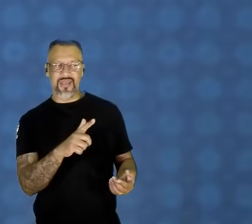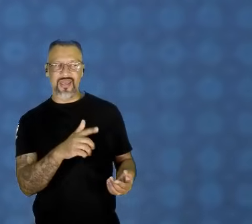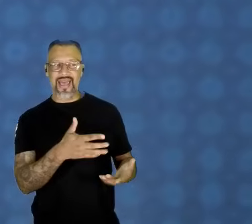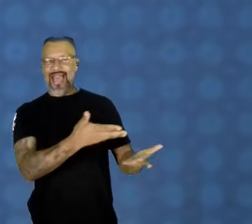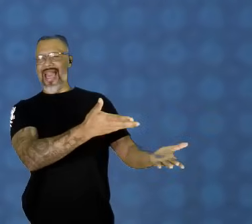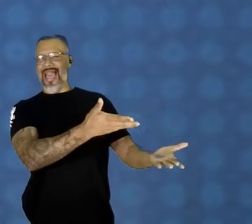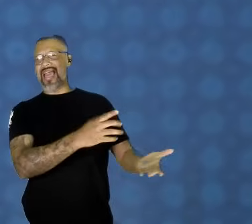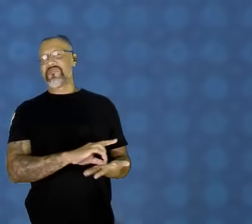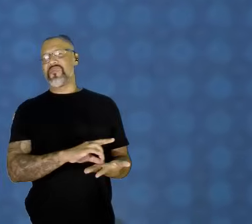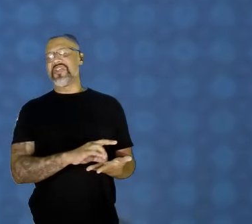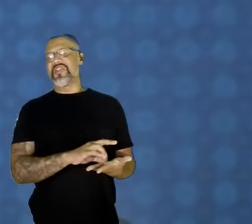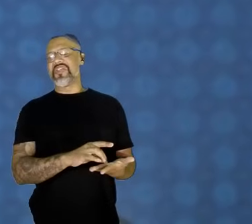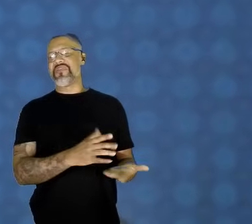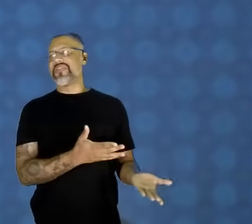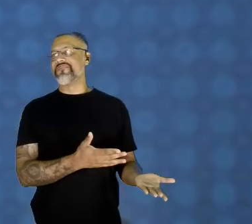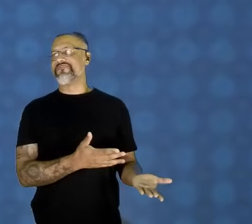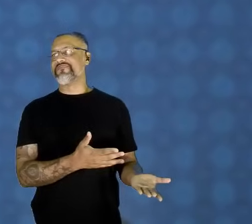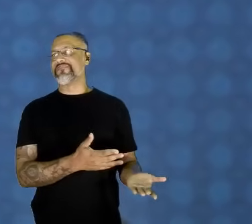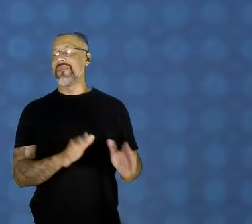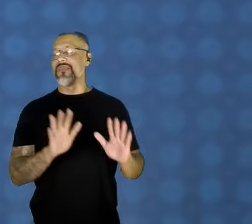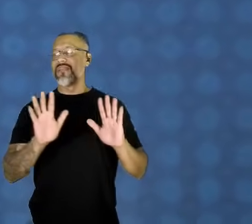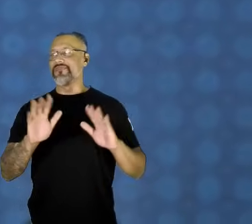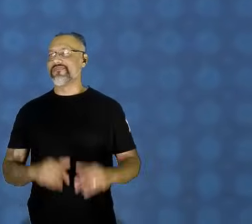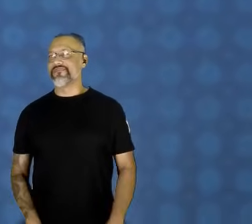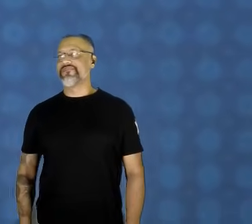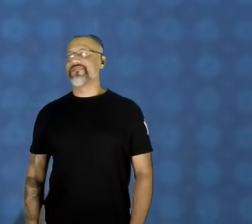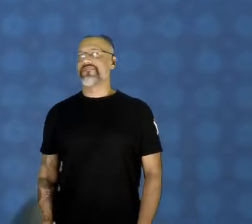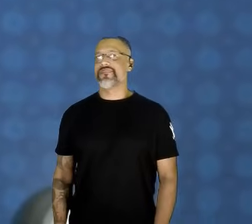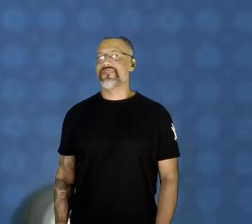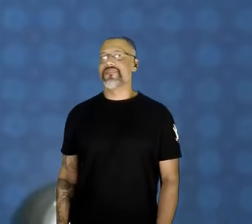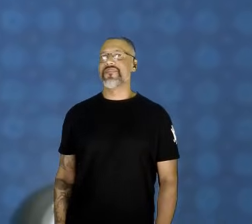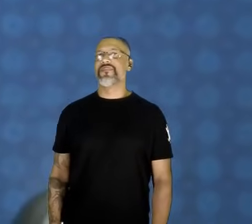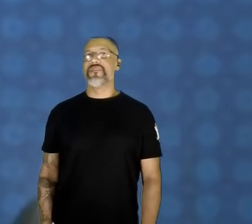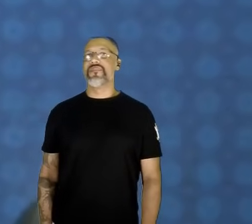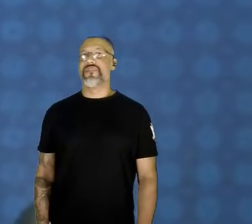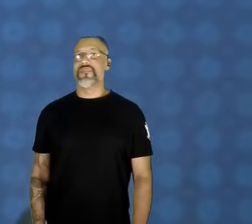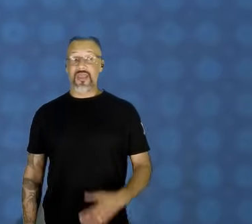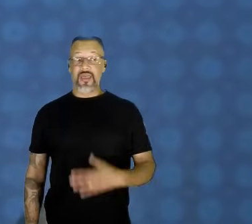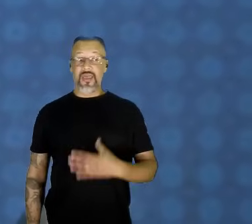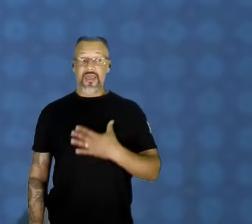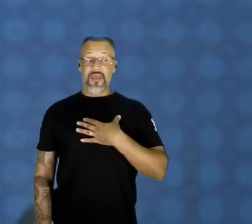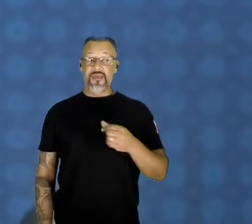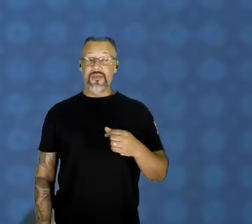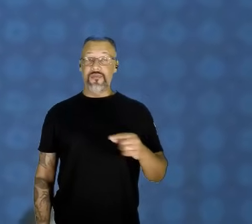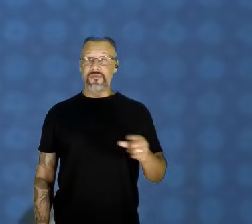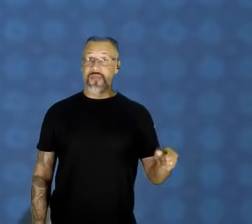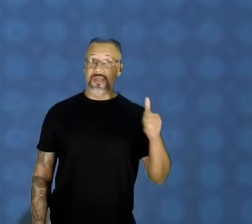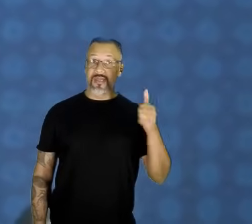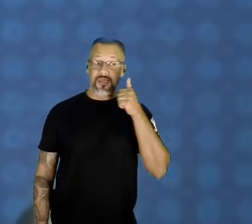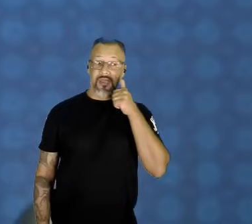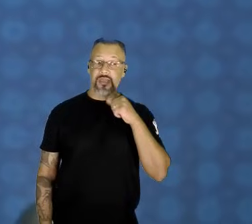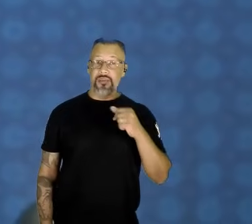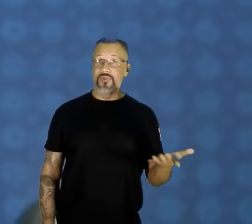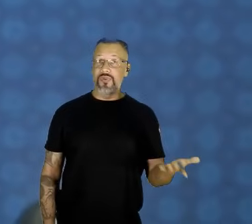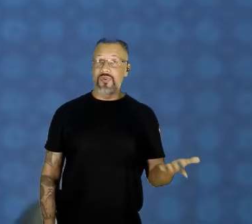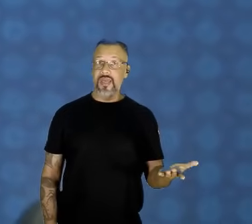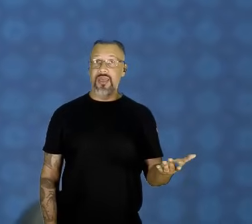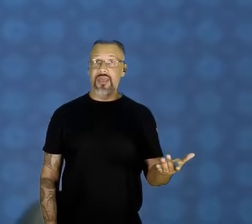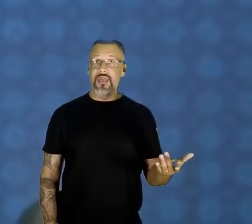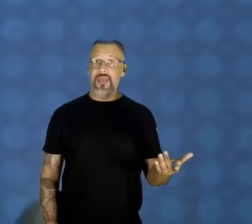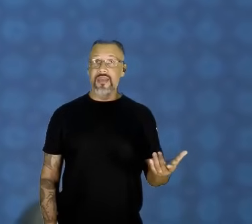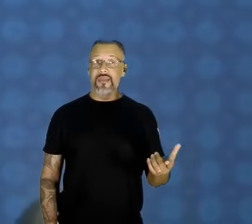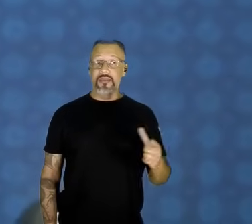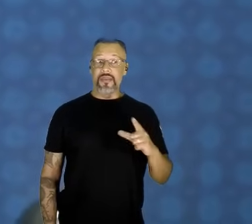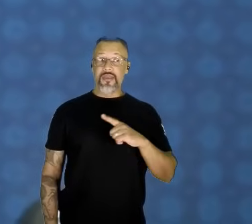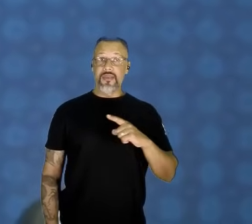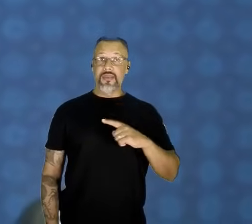Será que foi tão ruim ter uma filha endemoniada? Não pelo fato de ter um demônio, mas